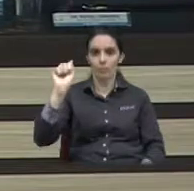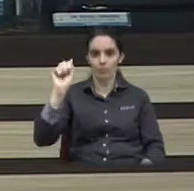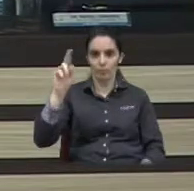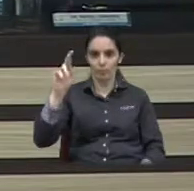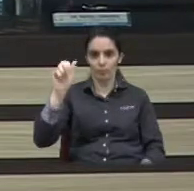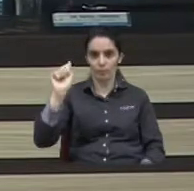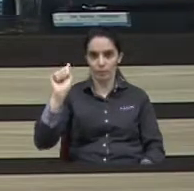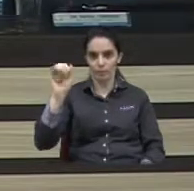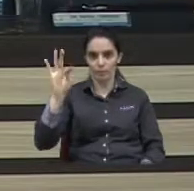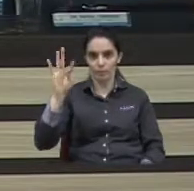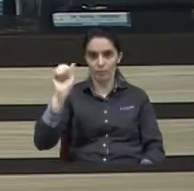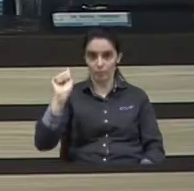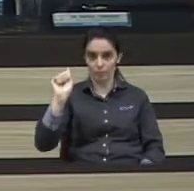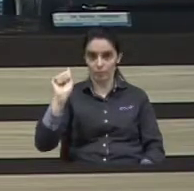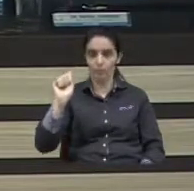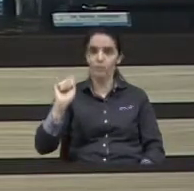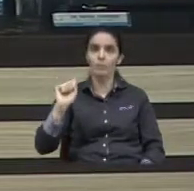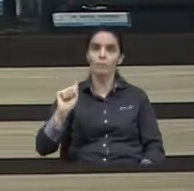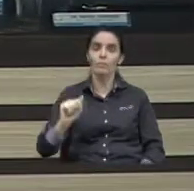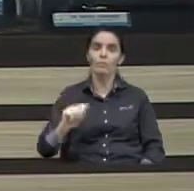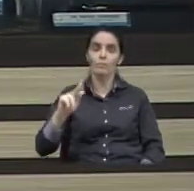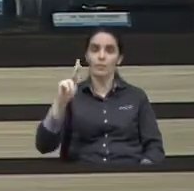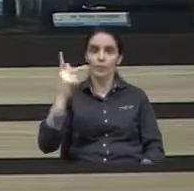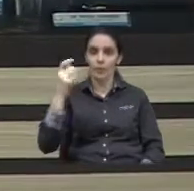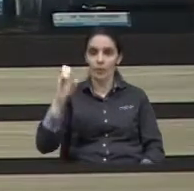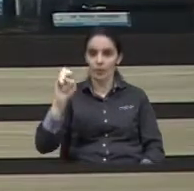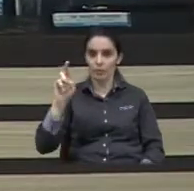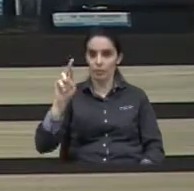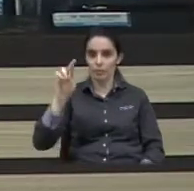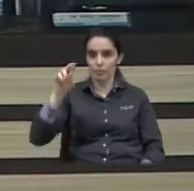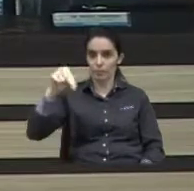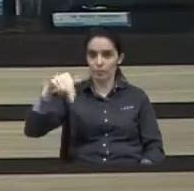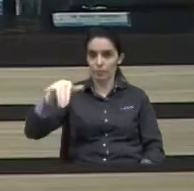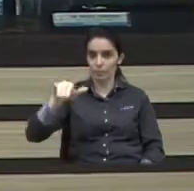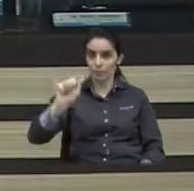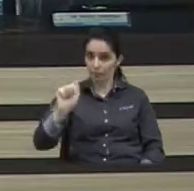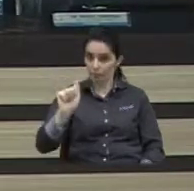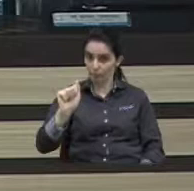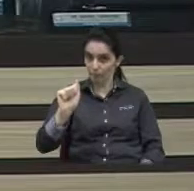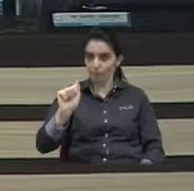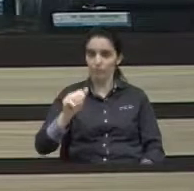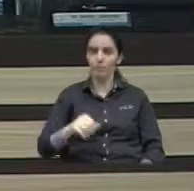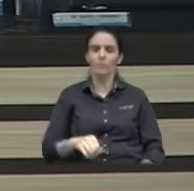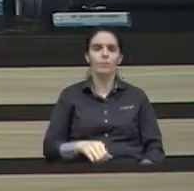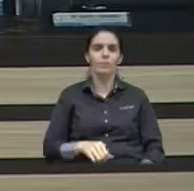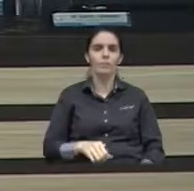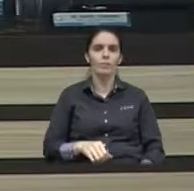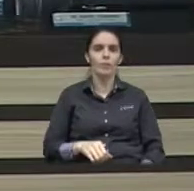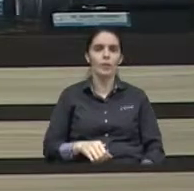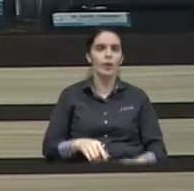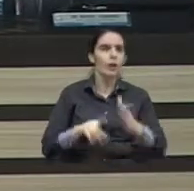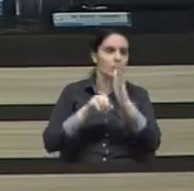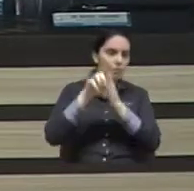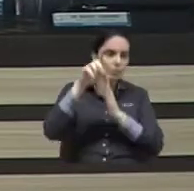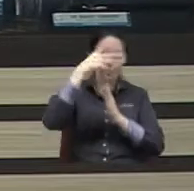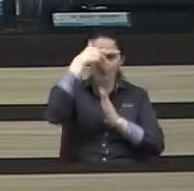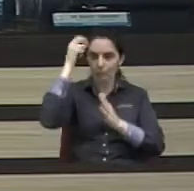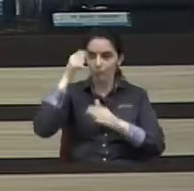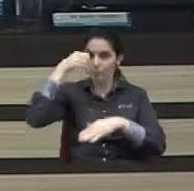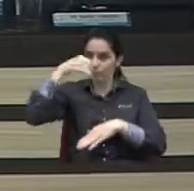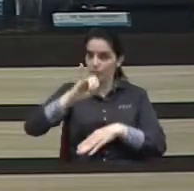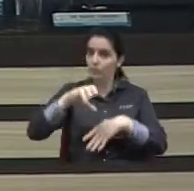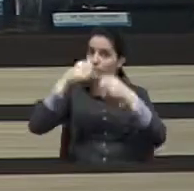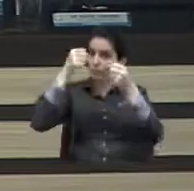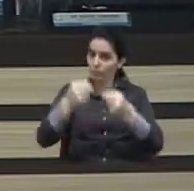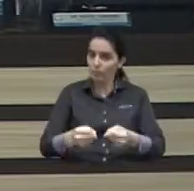de pedir, perguntar na Secretaria de Saúde a possibilidade de fazer os mutirões, né, que são cirurgias